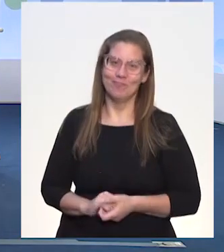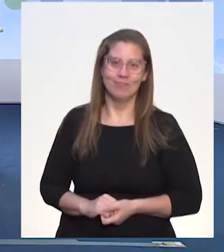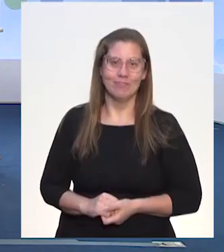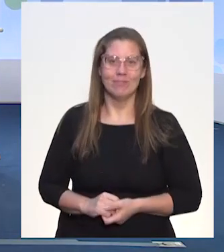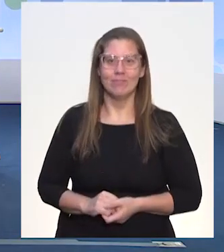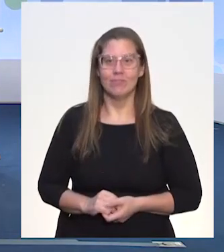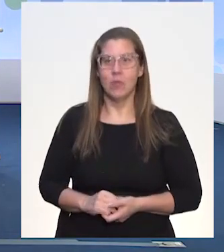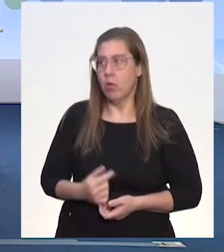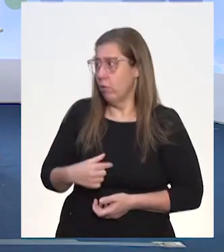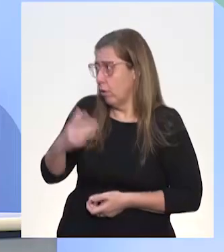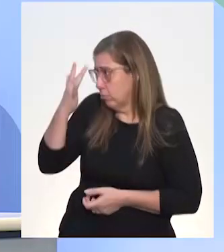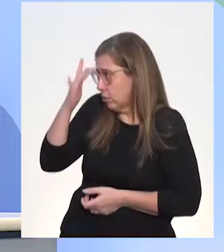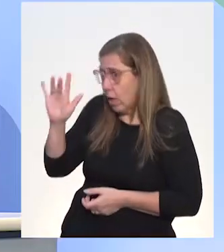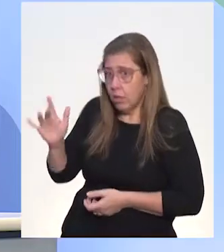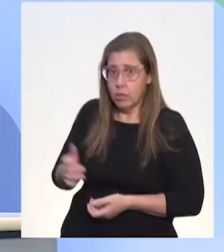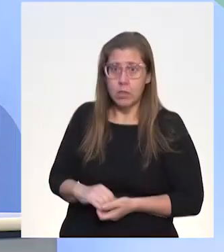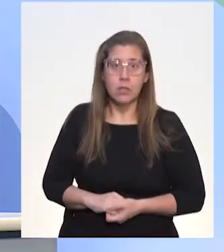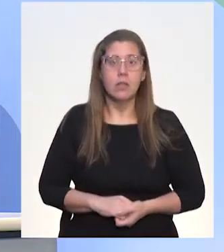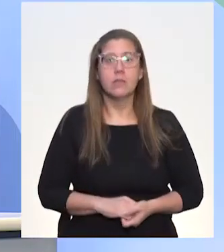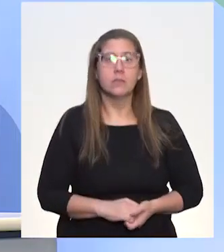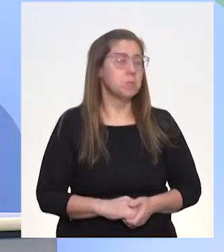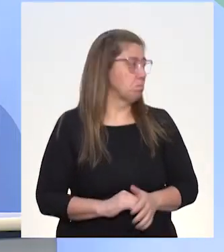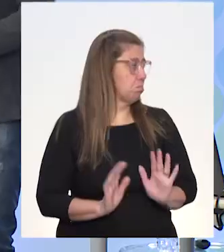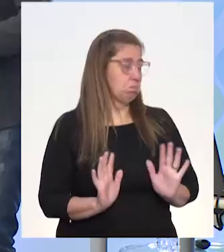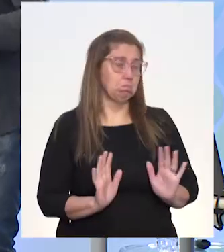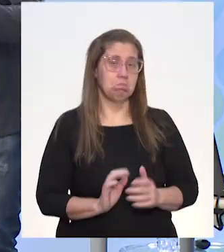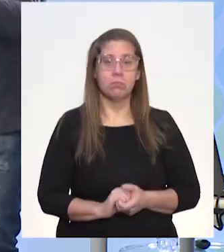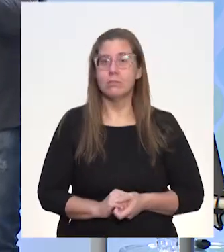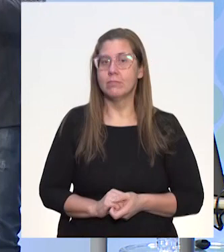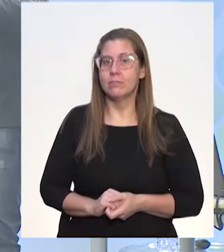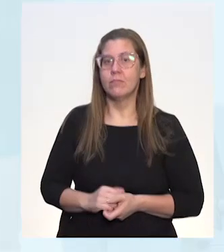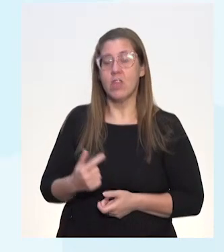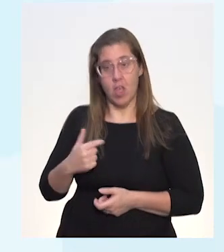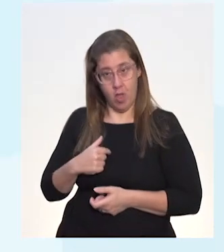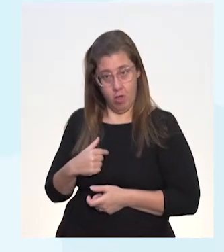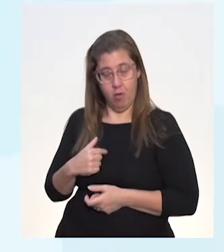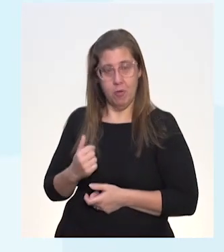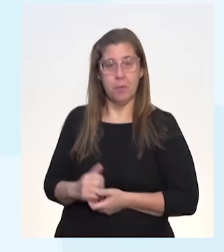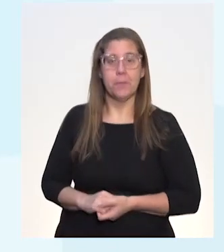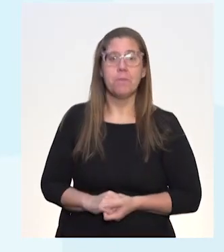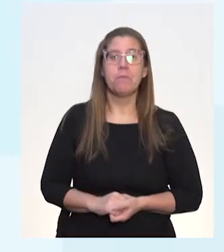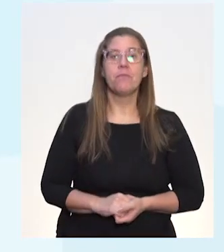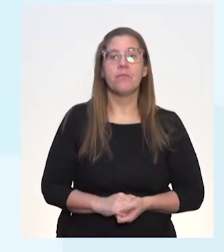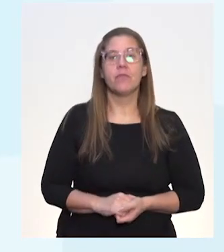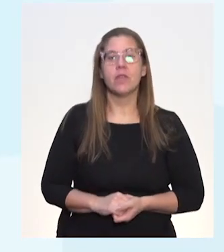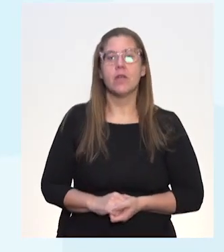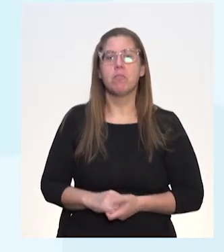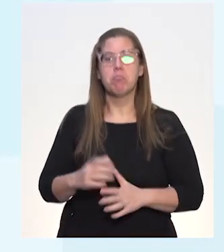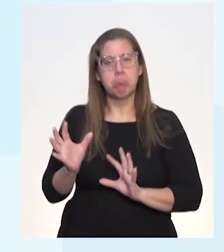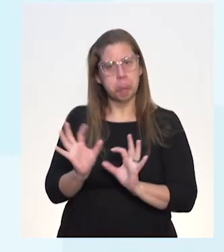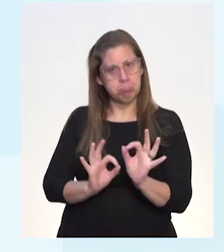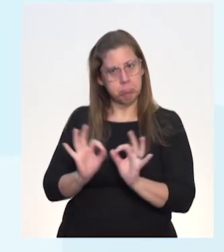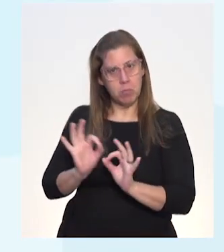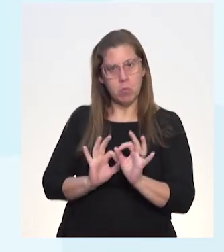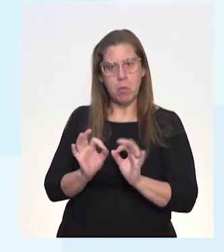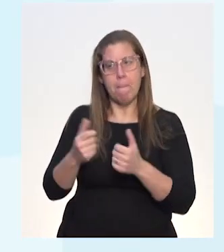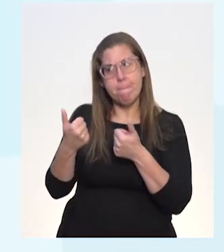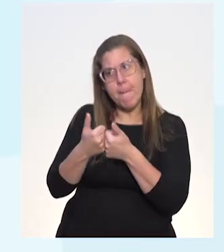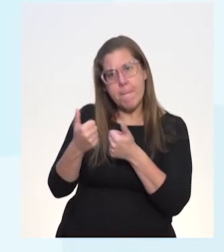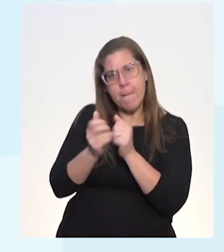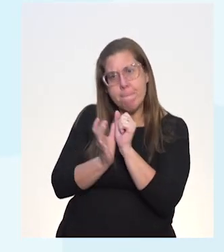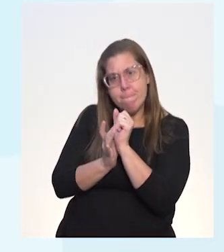você ia falar? Eu não sei. Você não sabe ainda. Não sei. O segundo, eu servia para proporcionar a